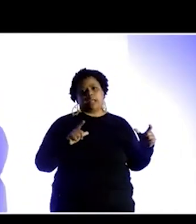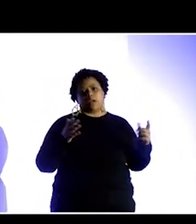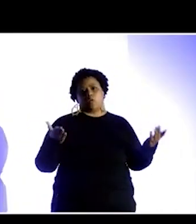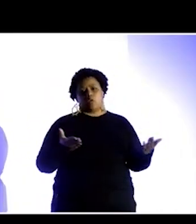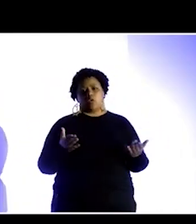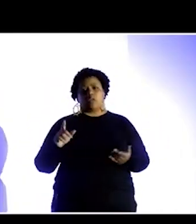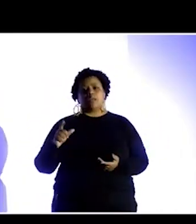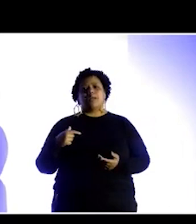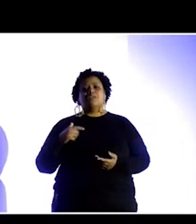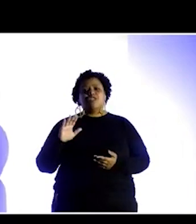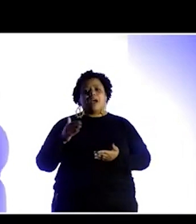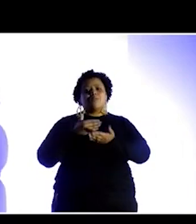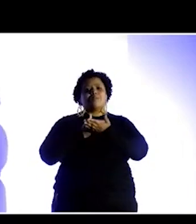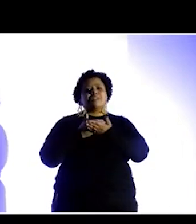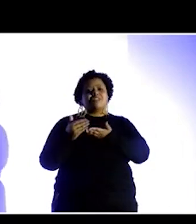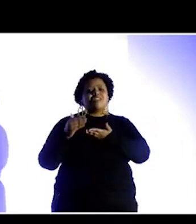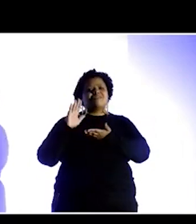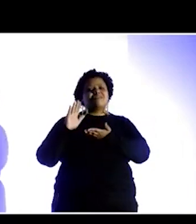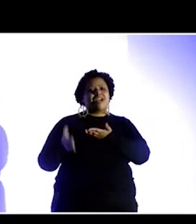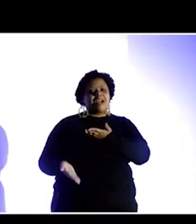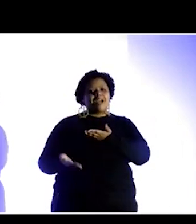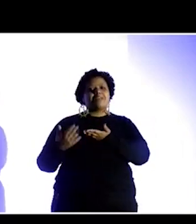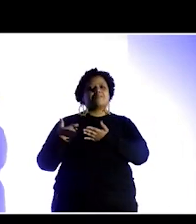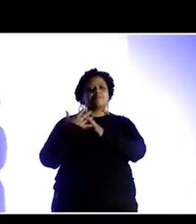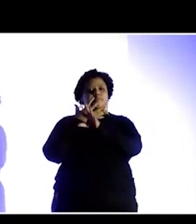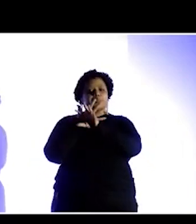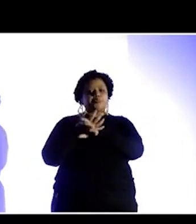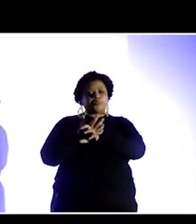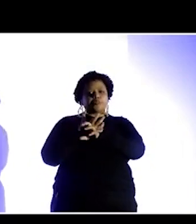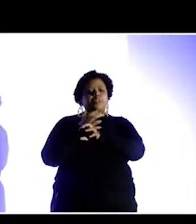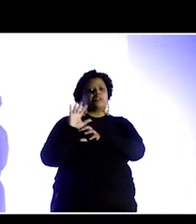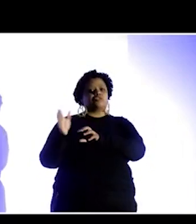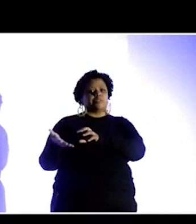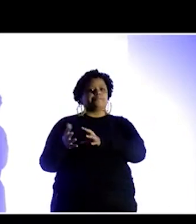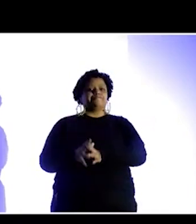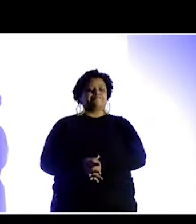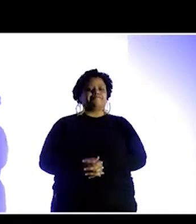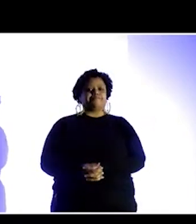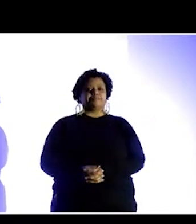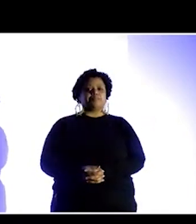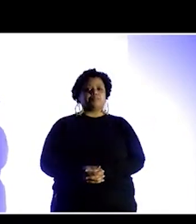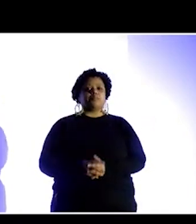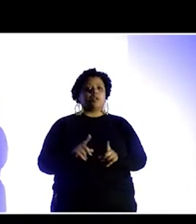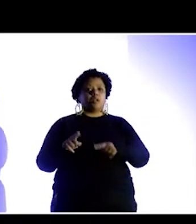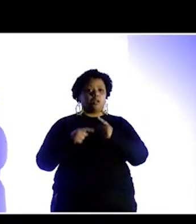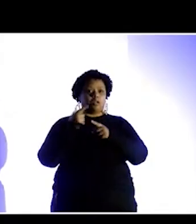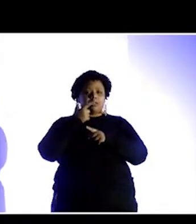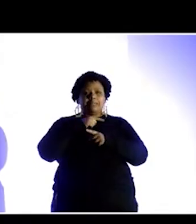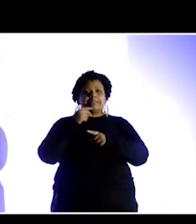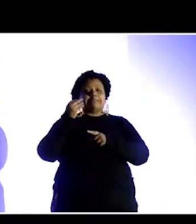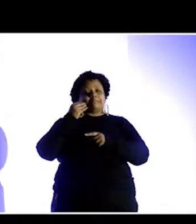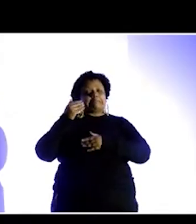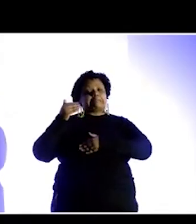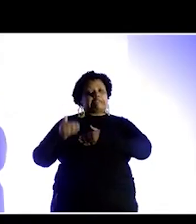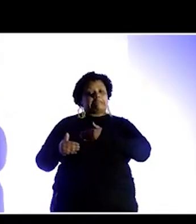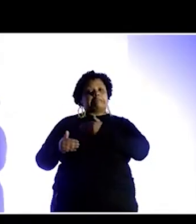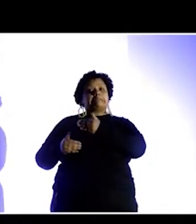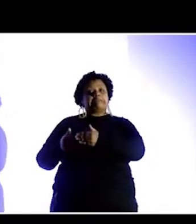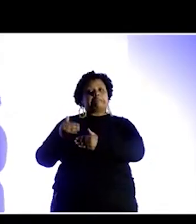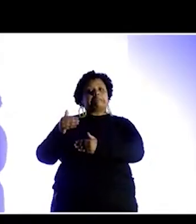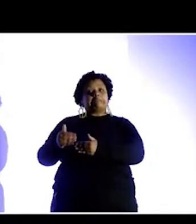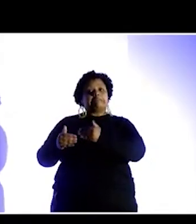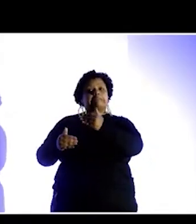uma pequena porção já com clima árido, ou seja, seco, clima desértico, e a tendência, né, que no vermelhinho, cada vez mais a gente tem